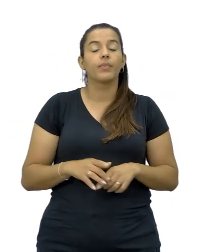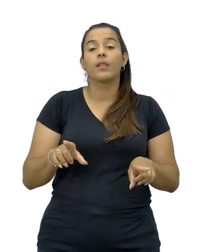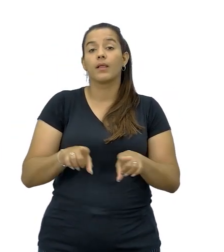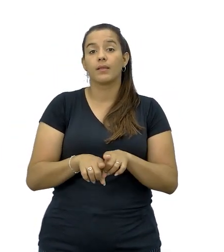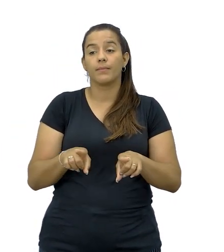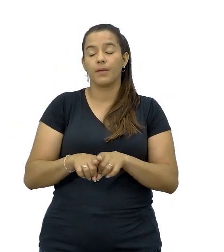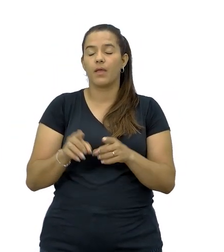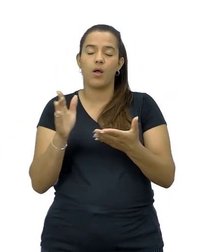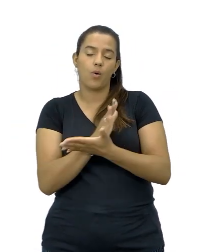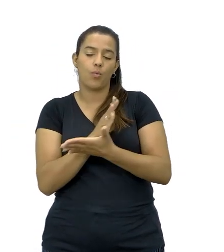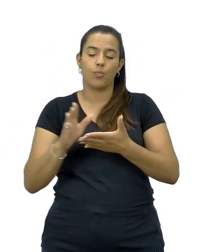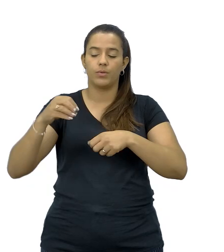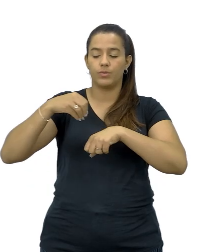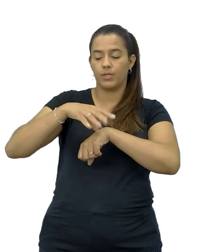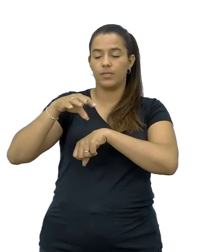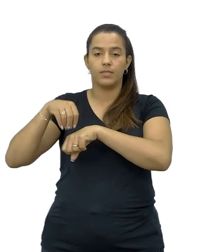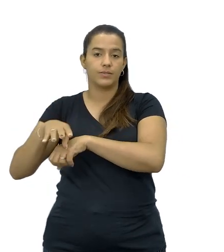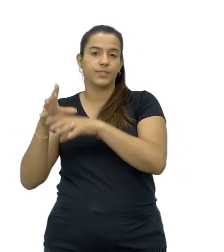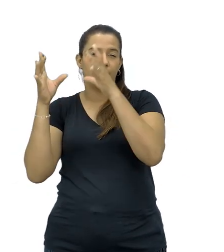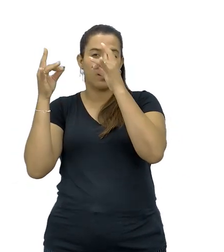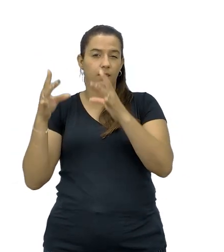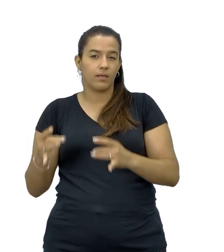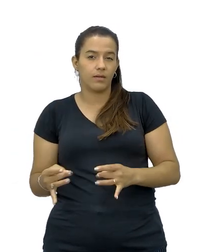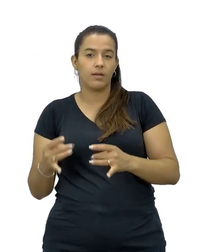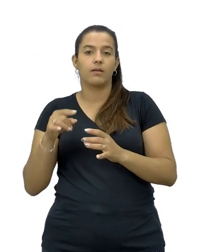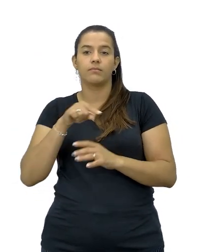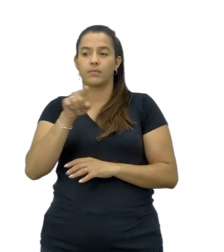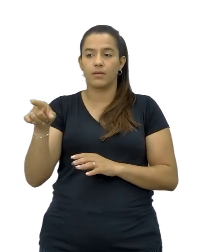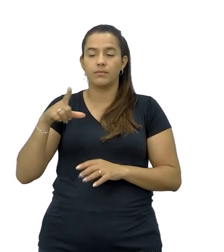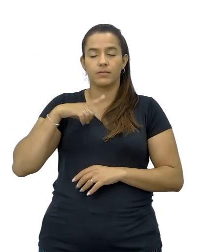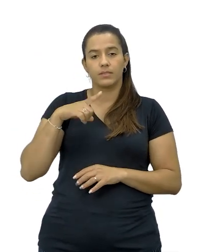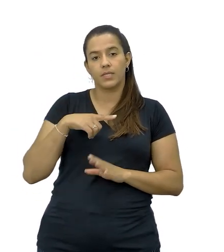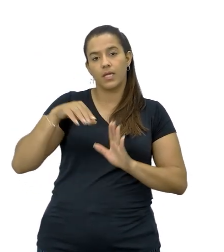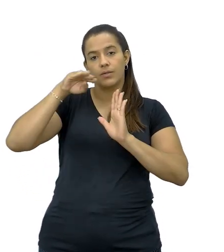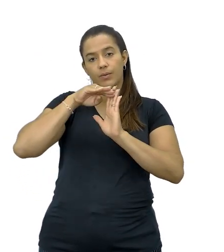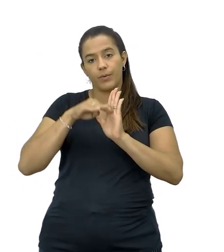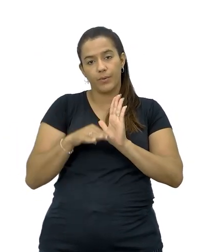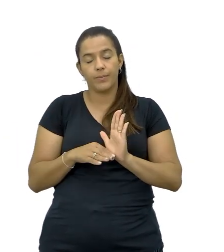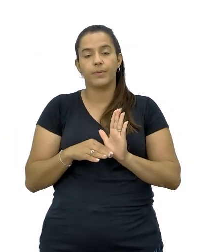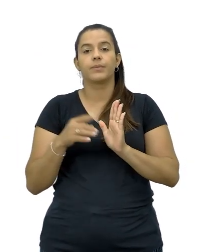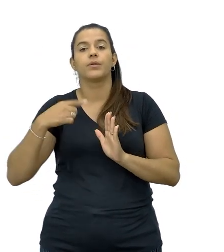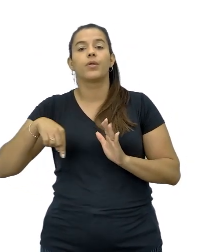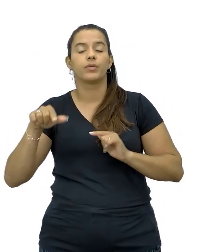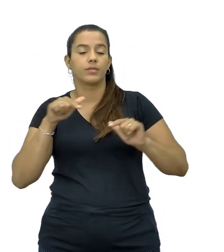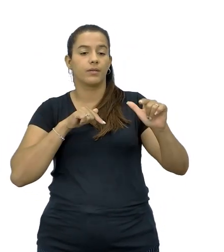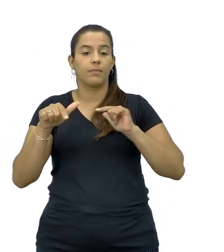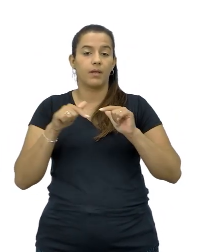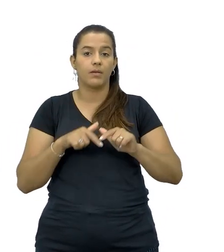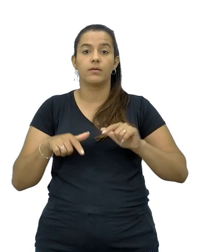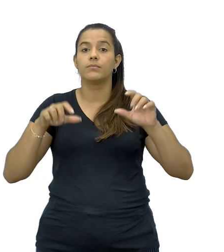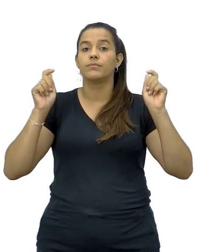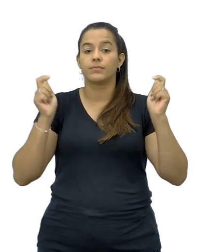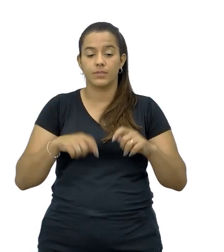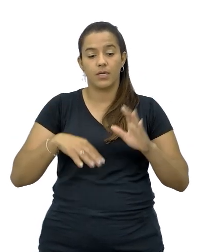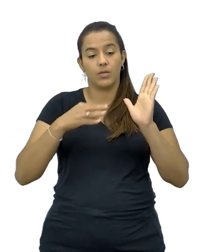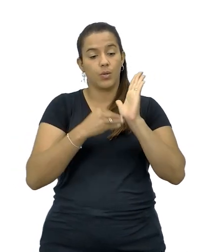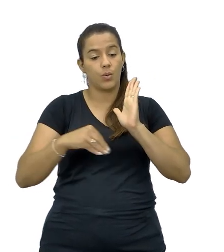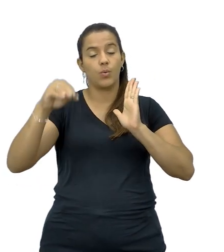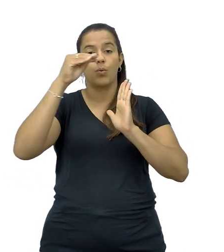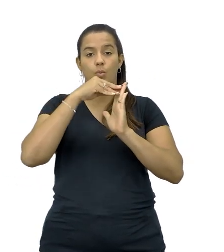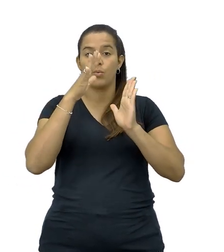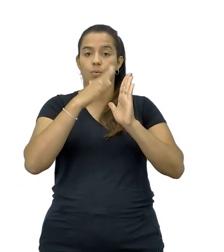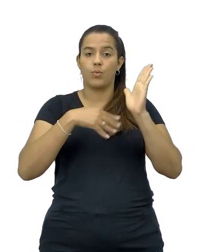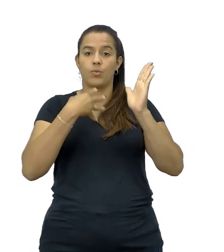orientações detalhadas e atividades para os estudantes com cronograma, sempre é bom estabelecer, nós trabalhamos com isso, né, com calendário, com horários,